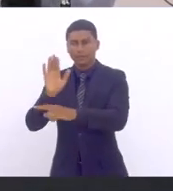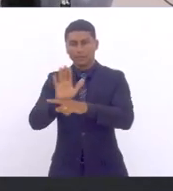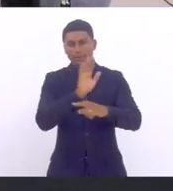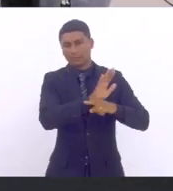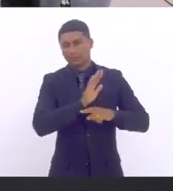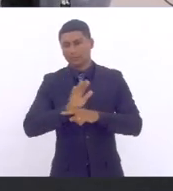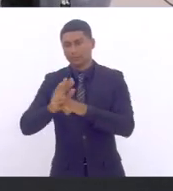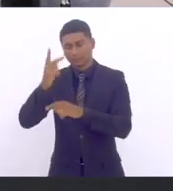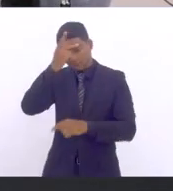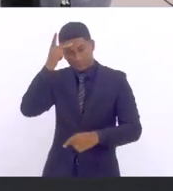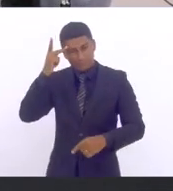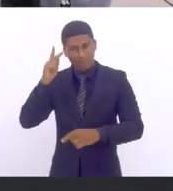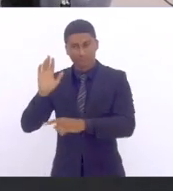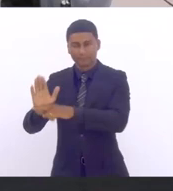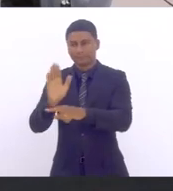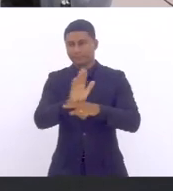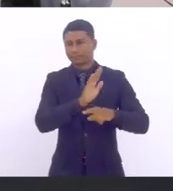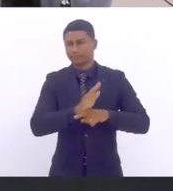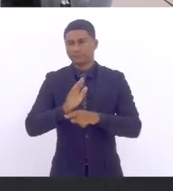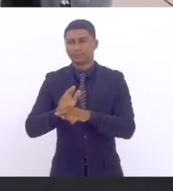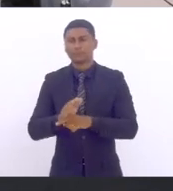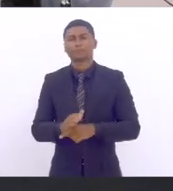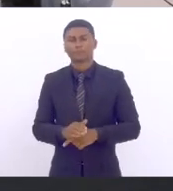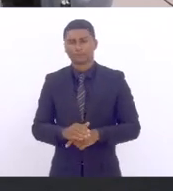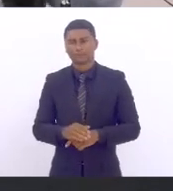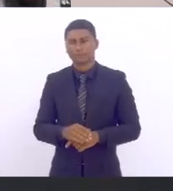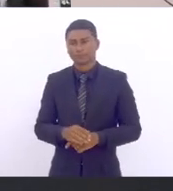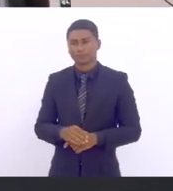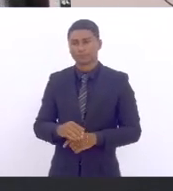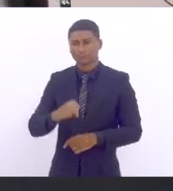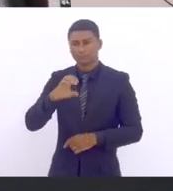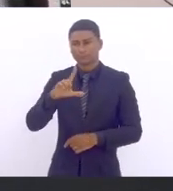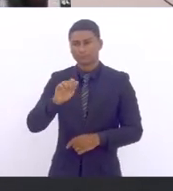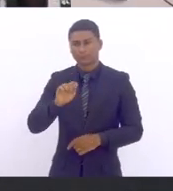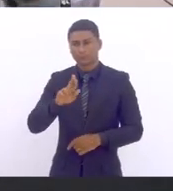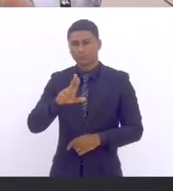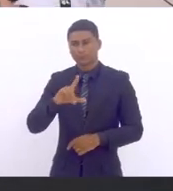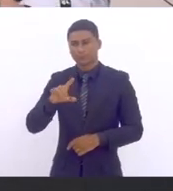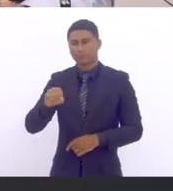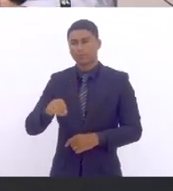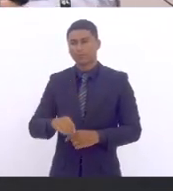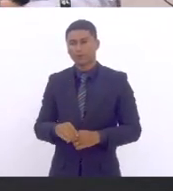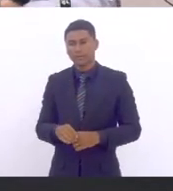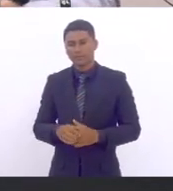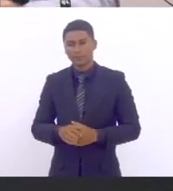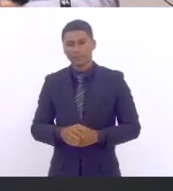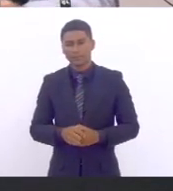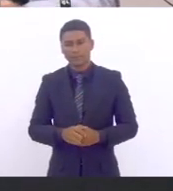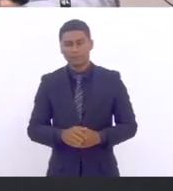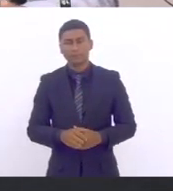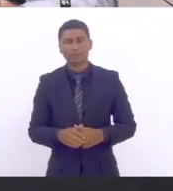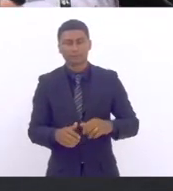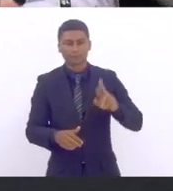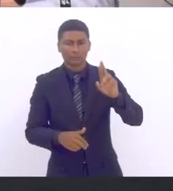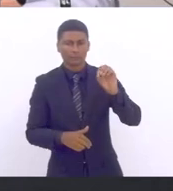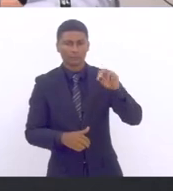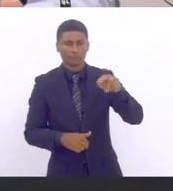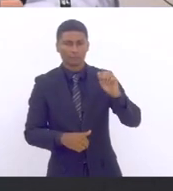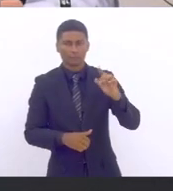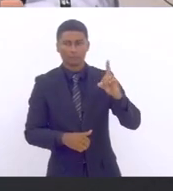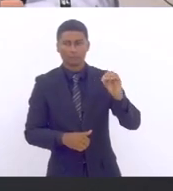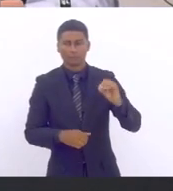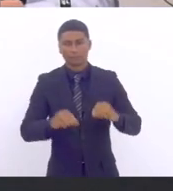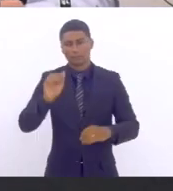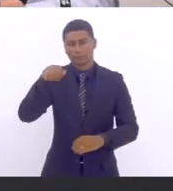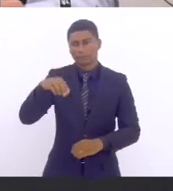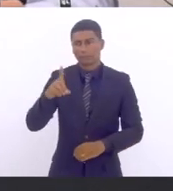processo, junto ao Cláudio Donatorg, o Ronaldo aqui do nosso gabinete, o André, advogado da liderança